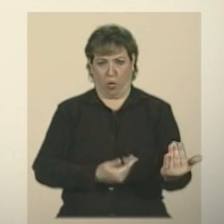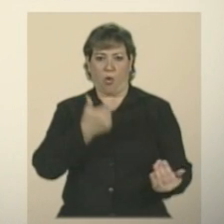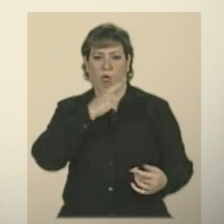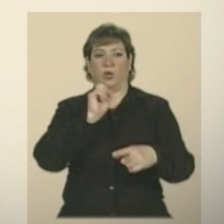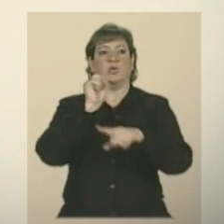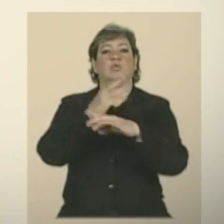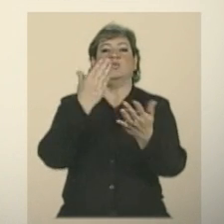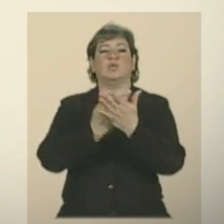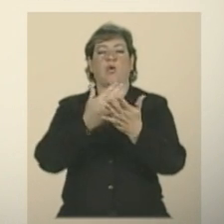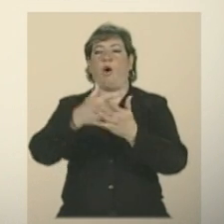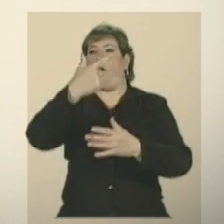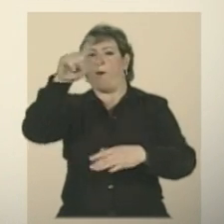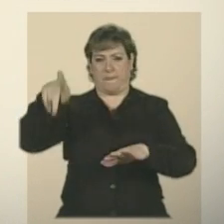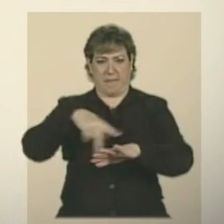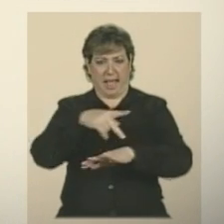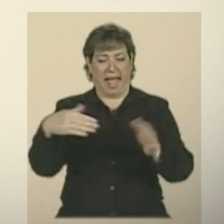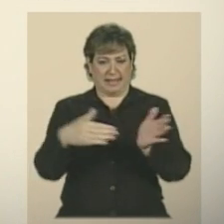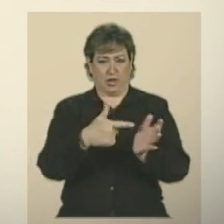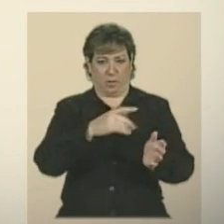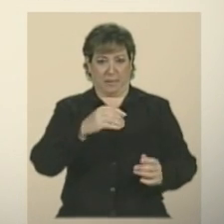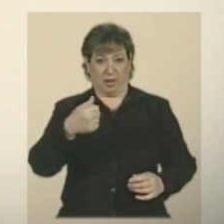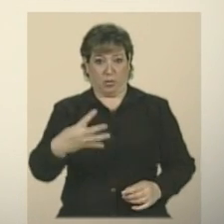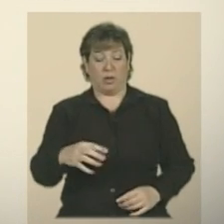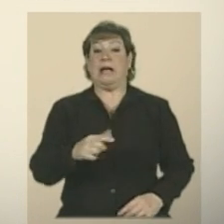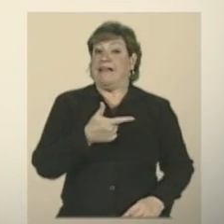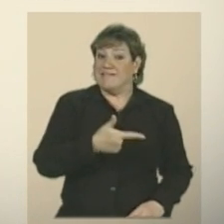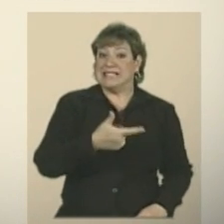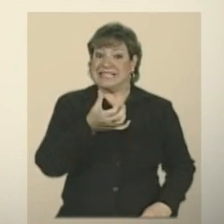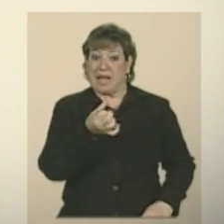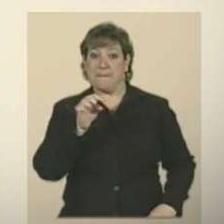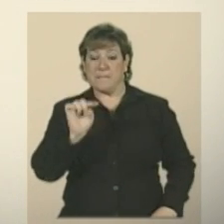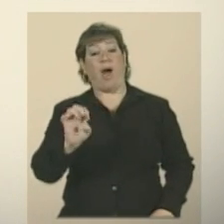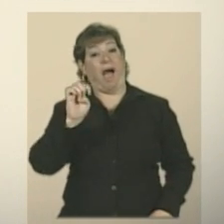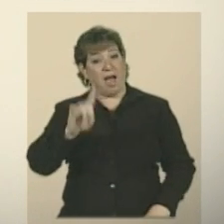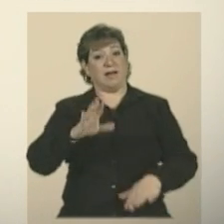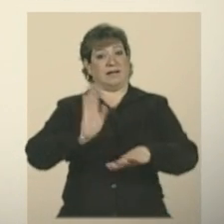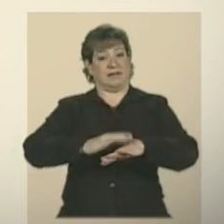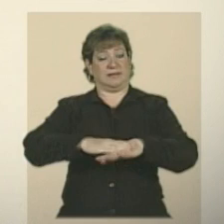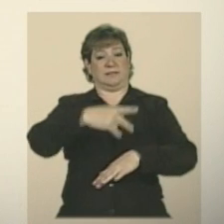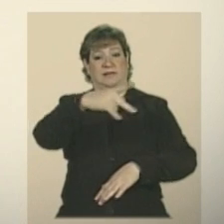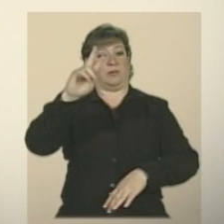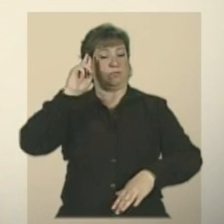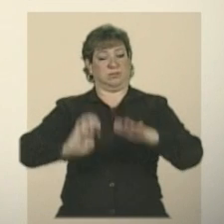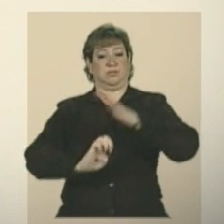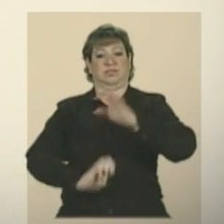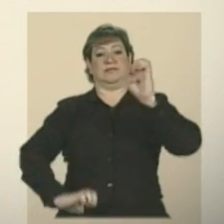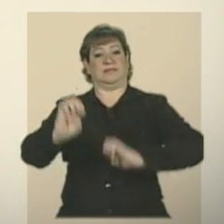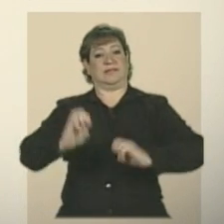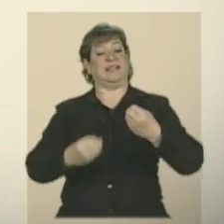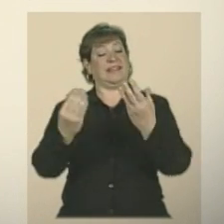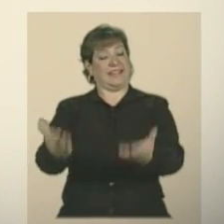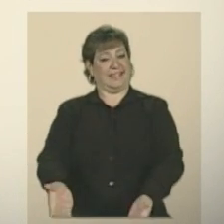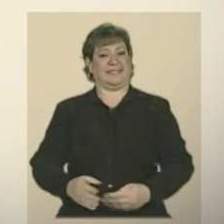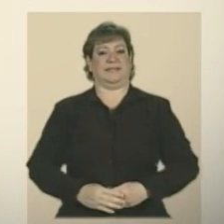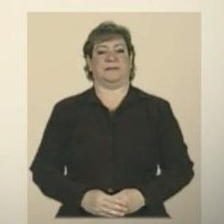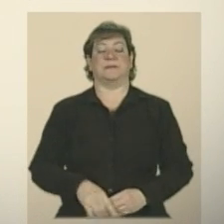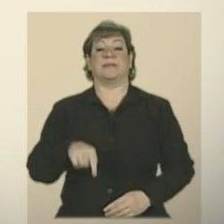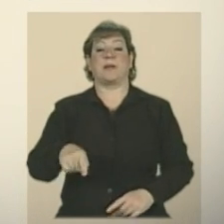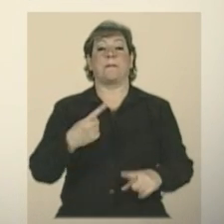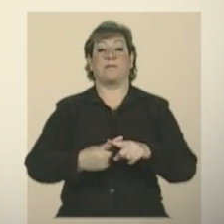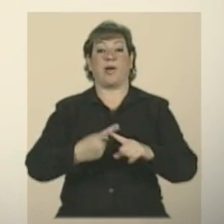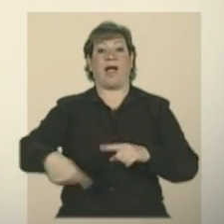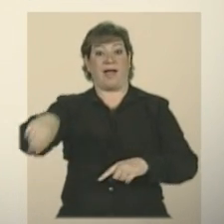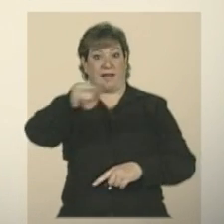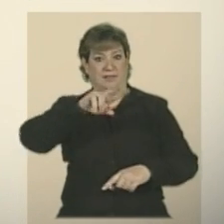no exterior até 2014, 26 mil serão oferecidas pelas empresas brasileiras. Isso porque